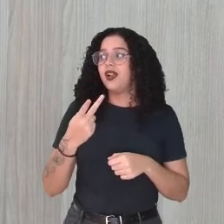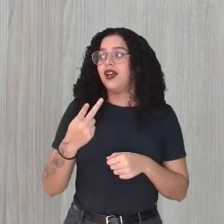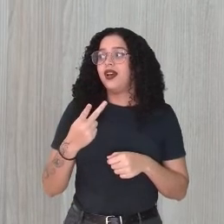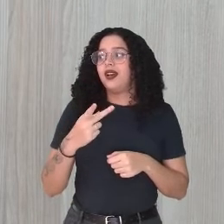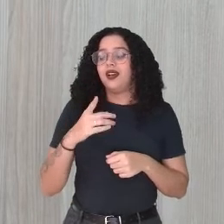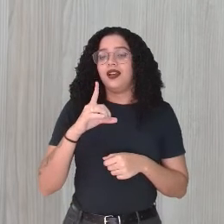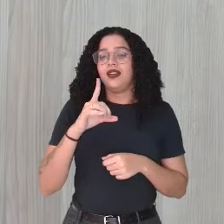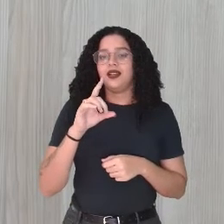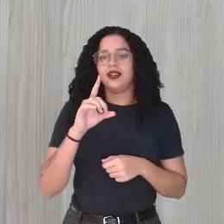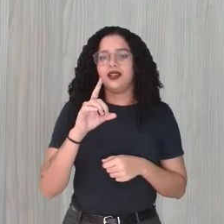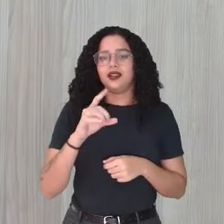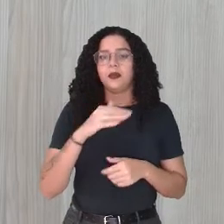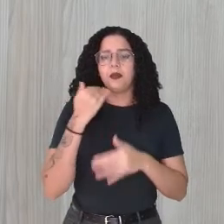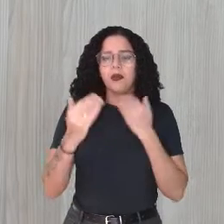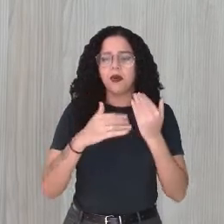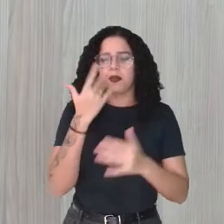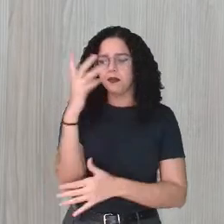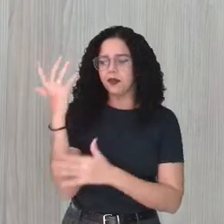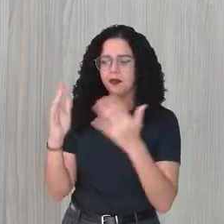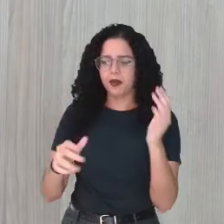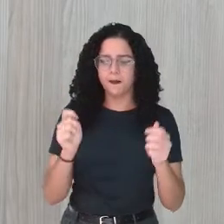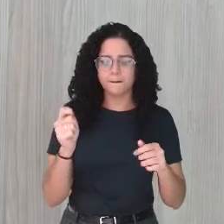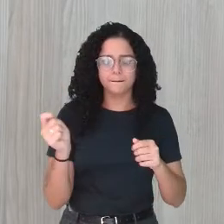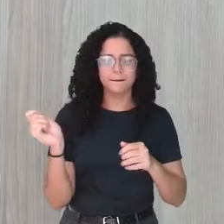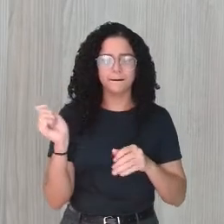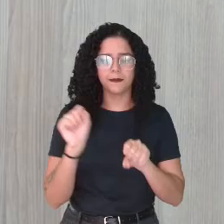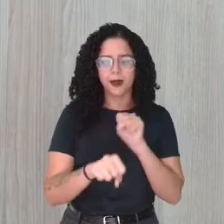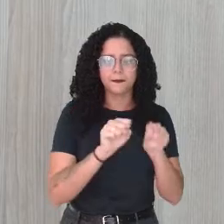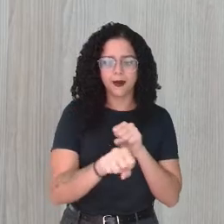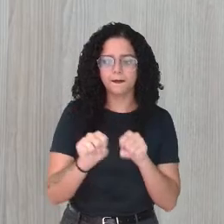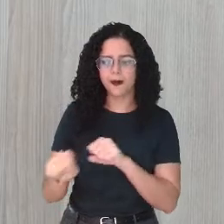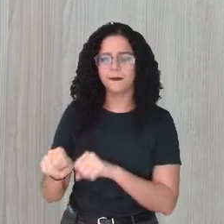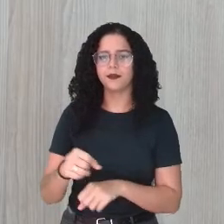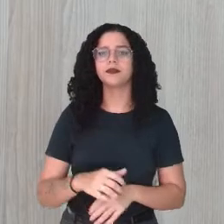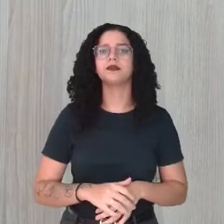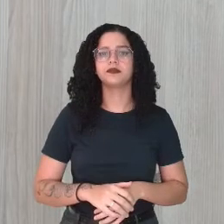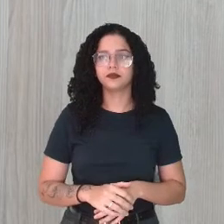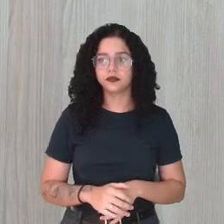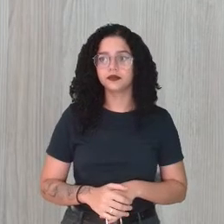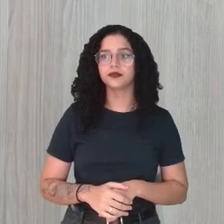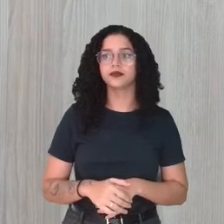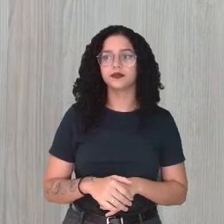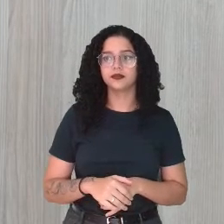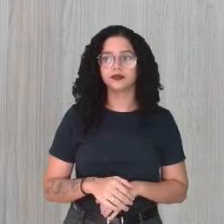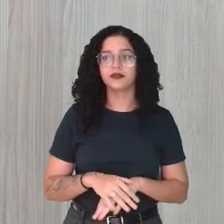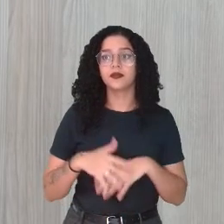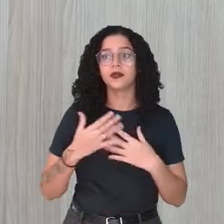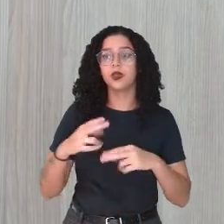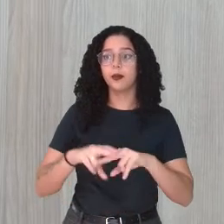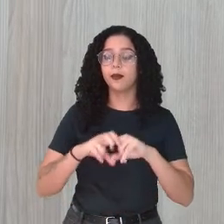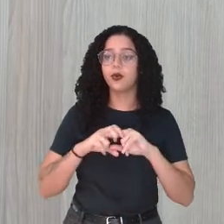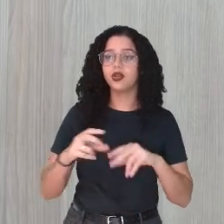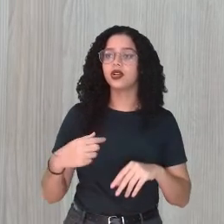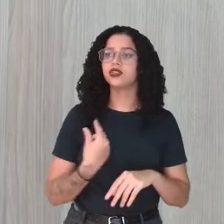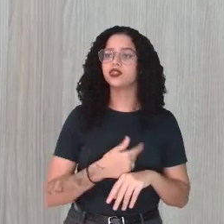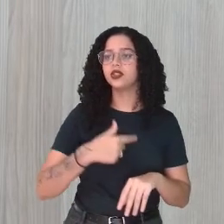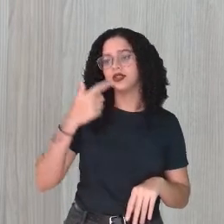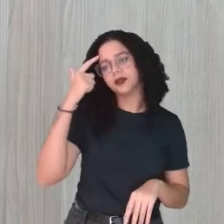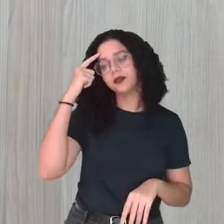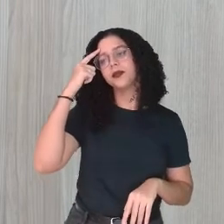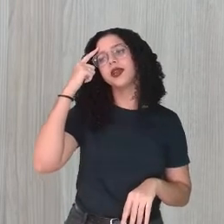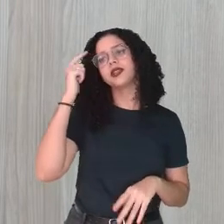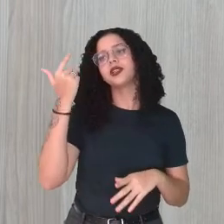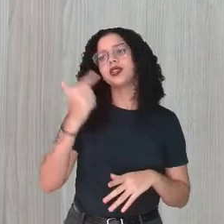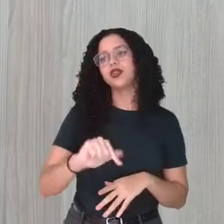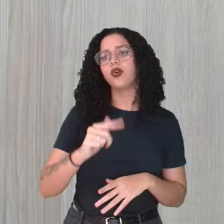desmatamento, né? Que para fazer esse tipo de cultivo, aí você tem que desmatar muito. Então, por isso que a gente pensa, né, e